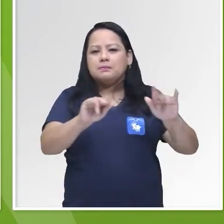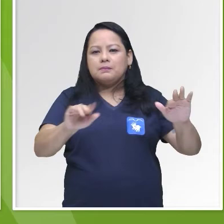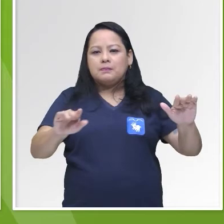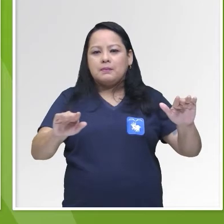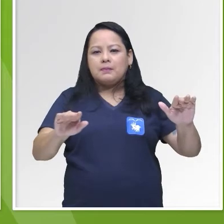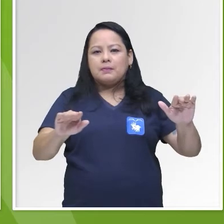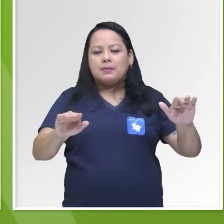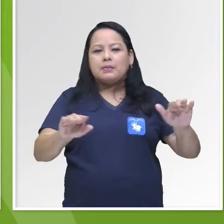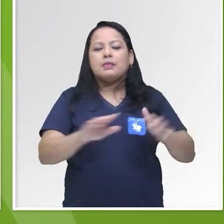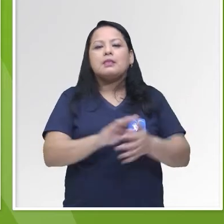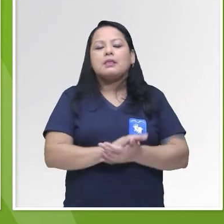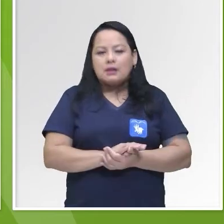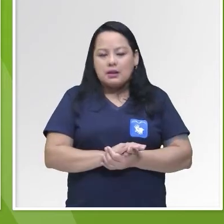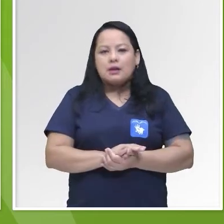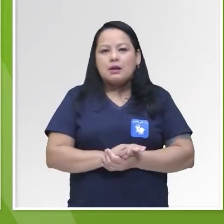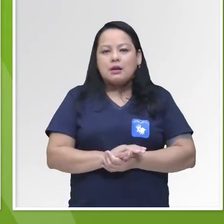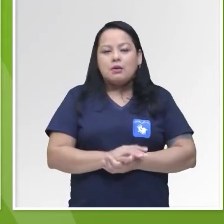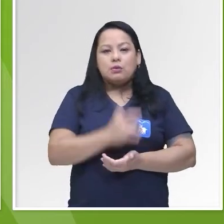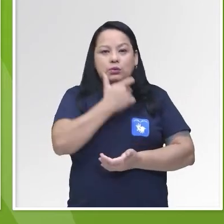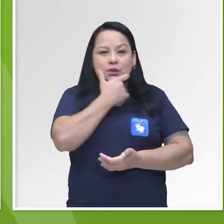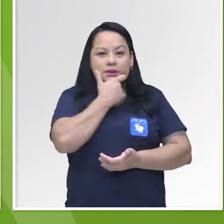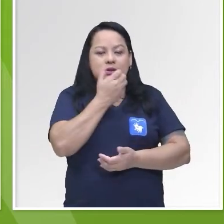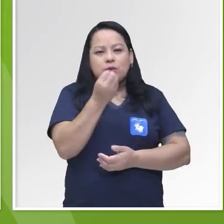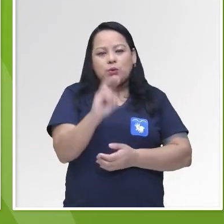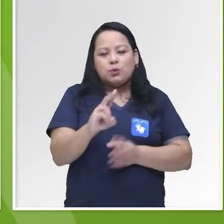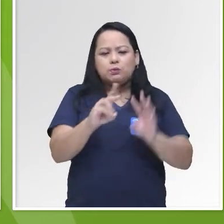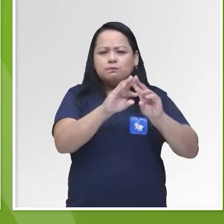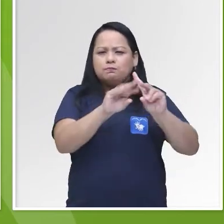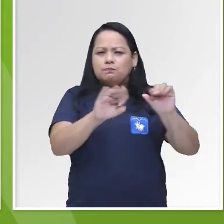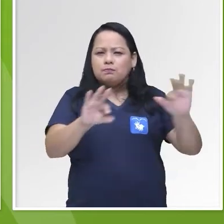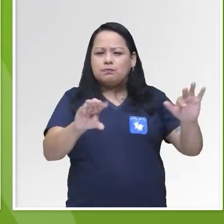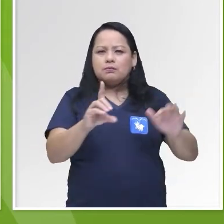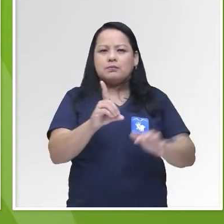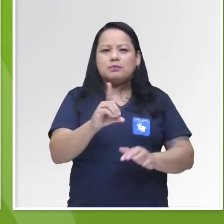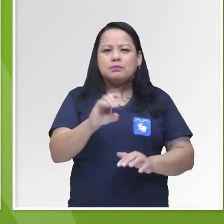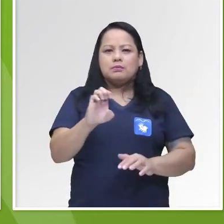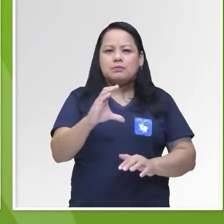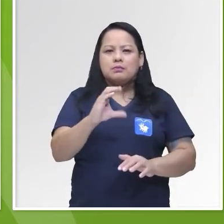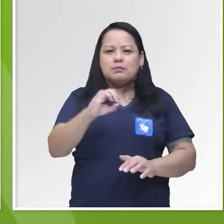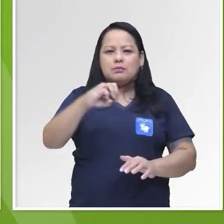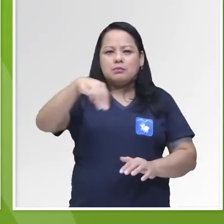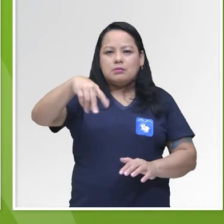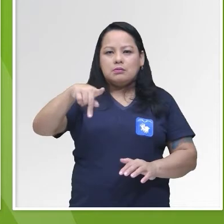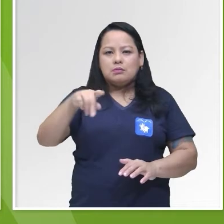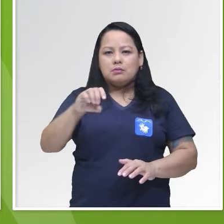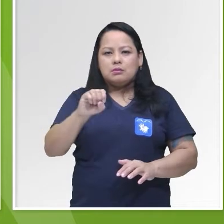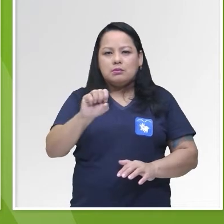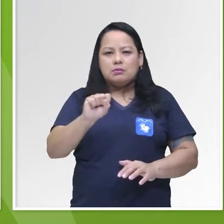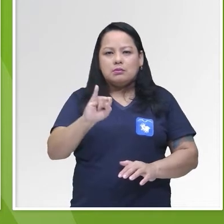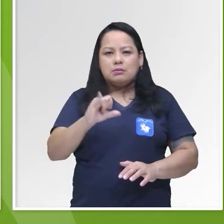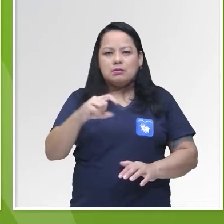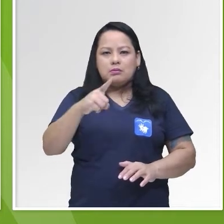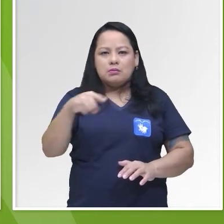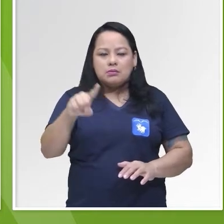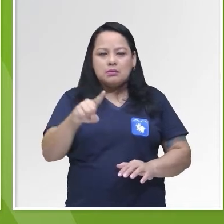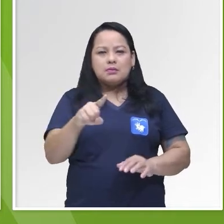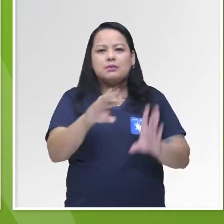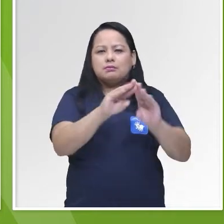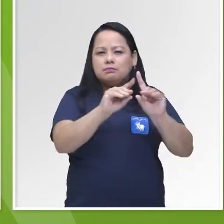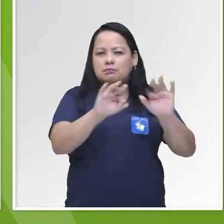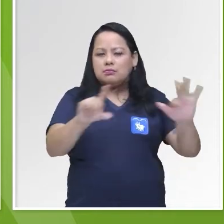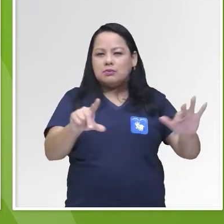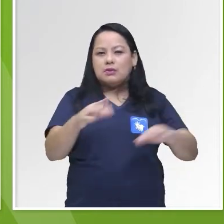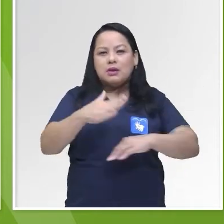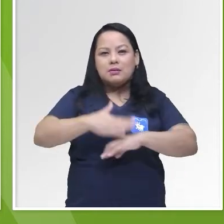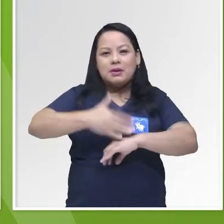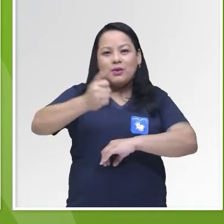decomposição, análise ou decomposição, tá bom, gente? Tá? Então, eu mostrei esses melhores momentos